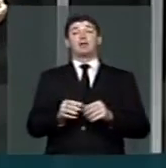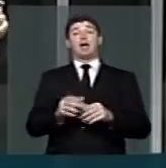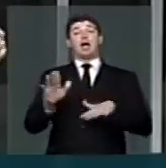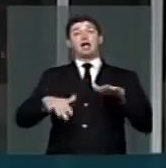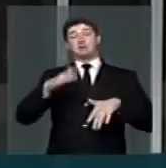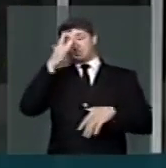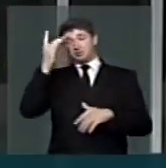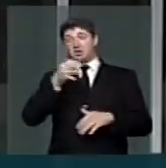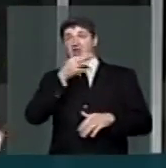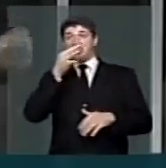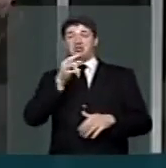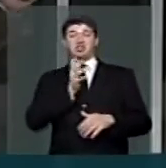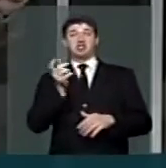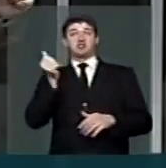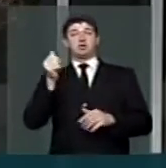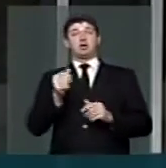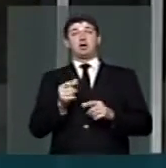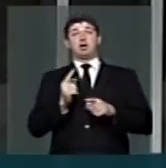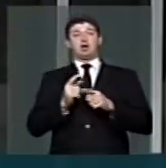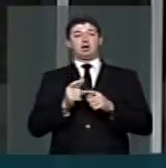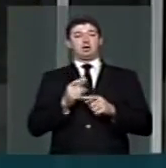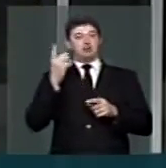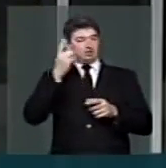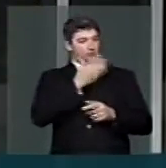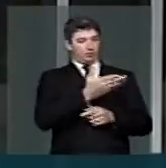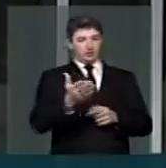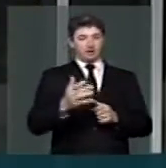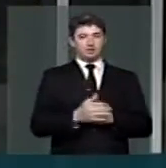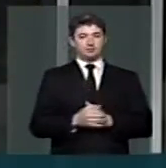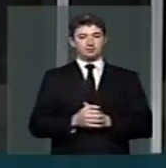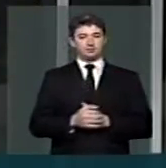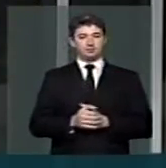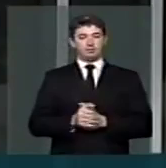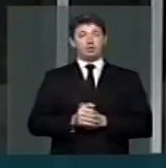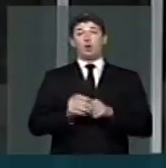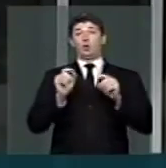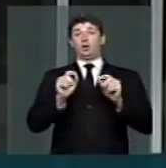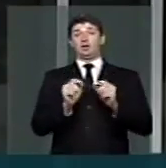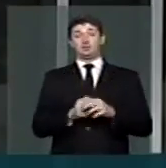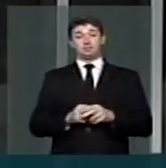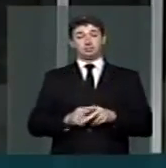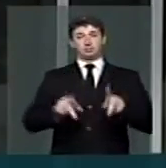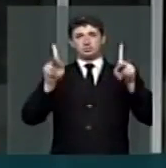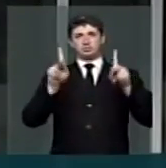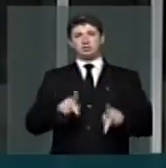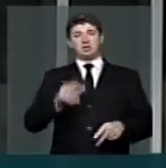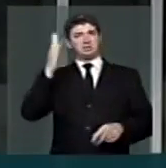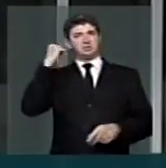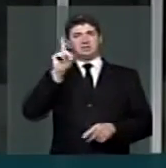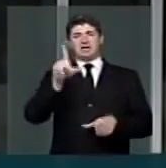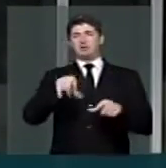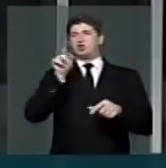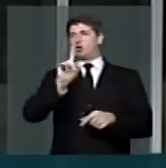argumento elitista, deputado Escoto, deputado Carlos Reis, de que o povo não saberia